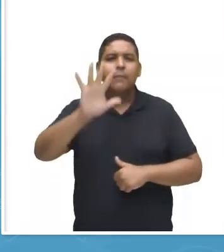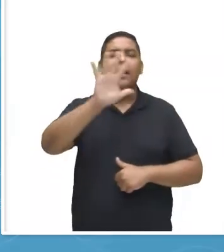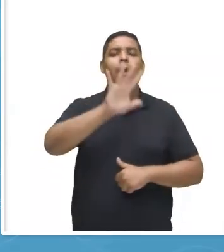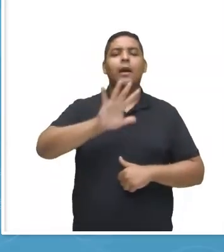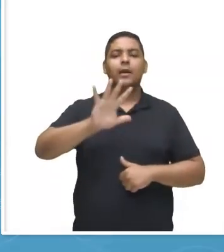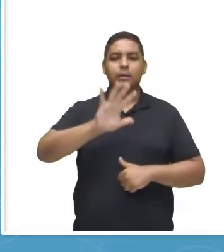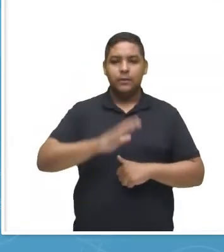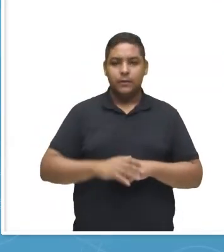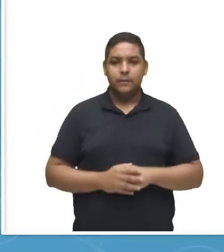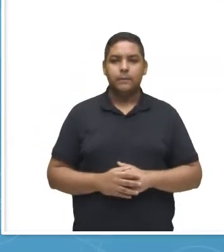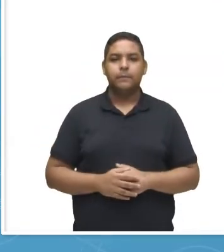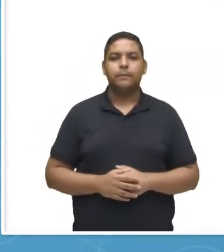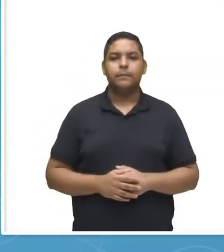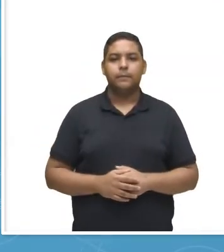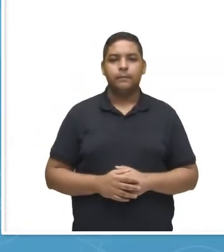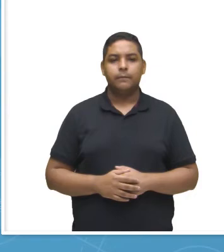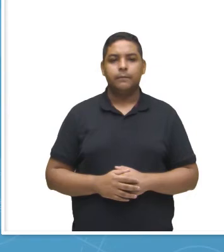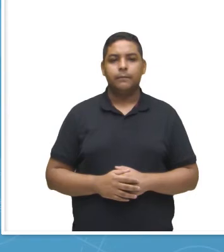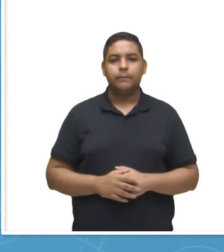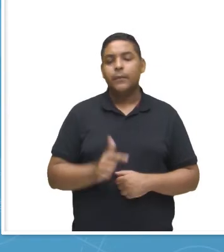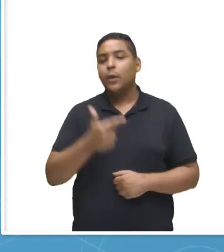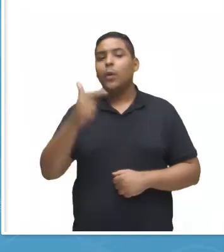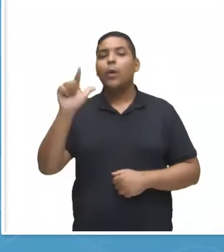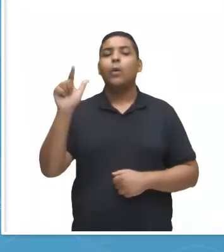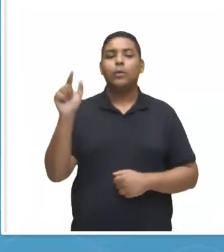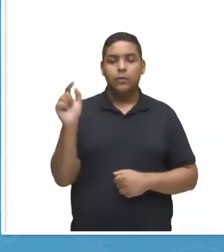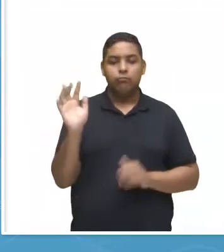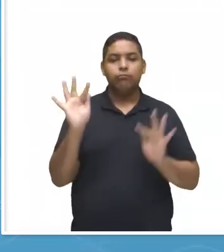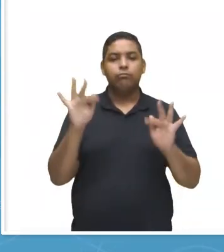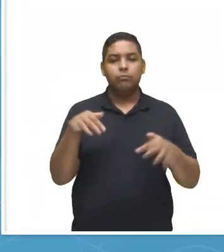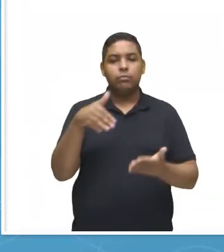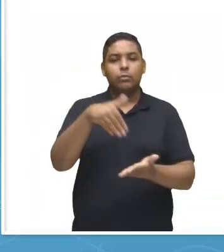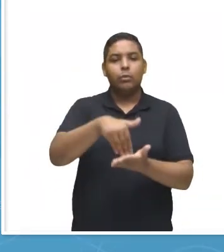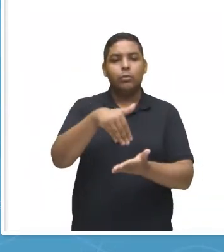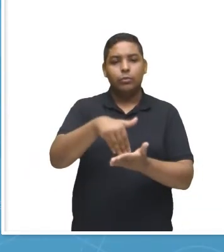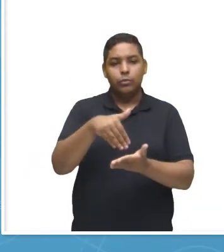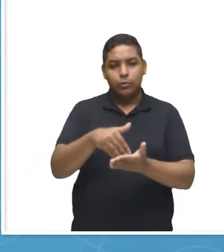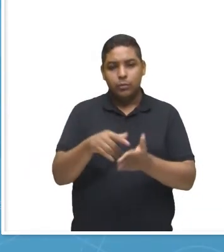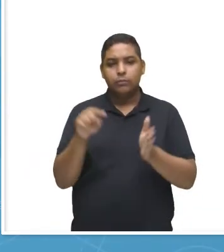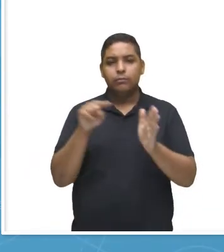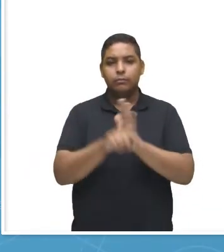concisa. Beleza? Vamos para a nossa próxima e última questão.